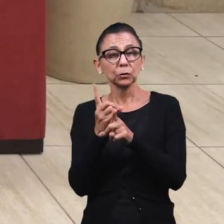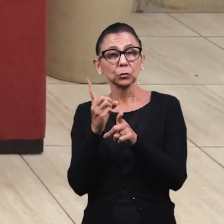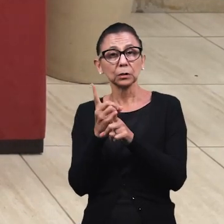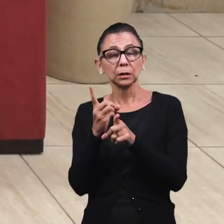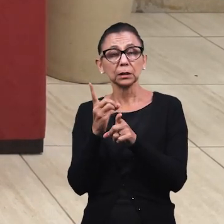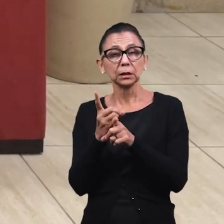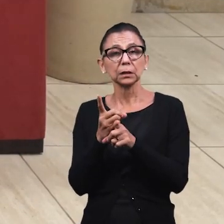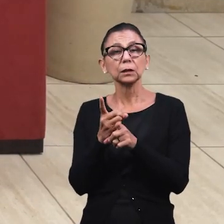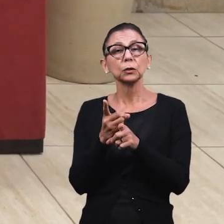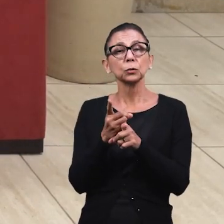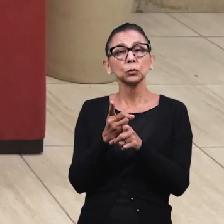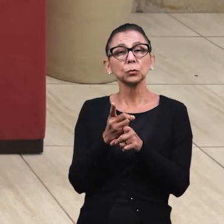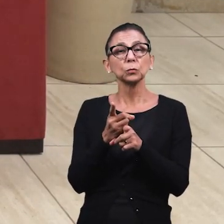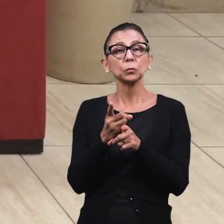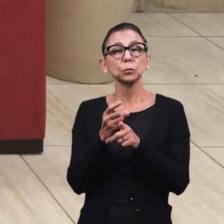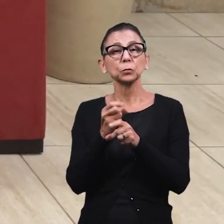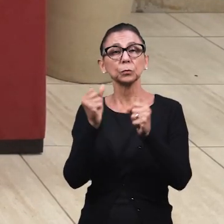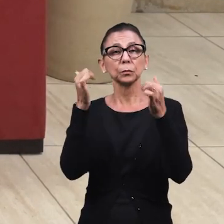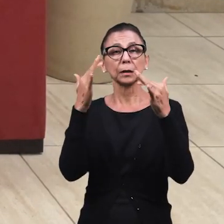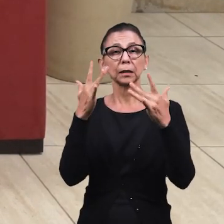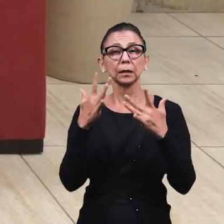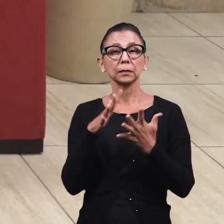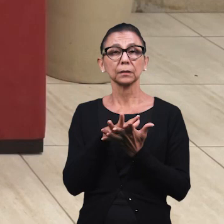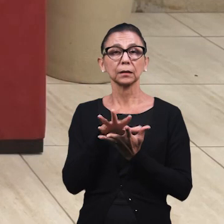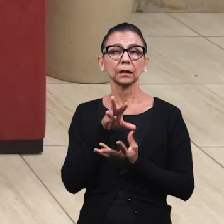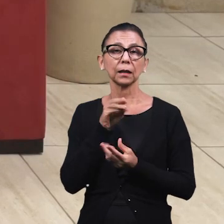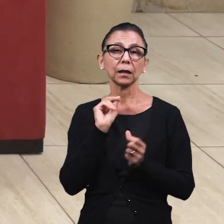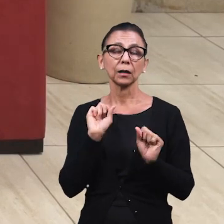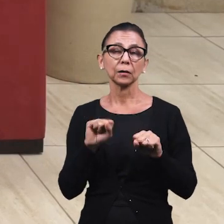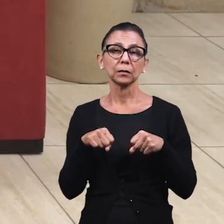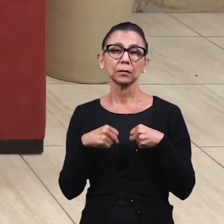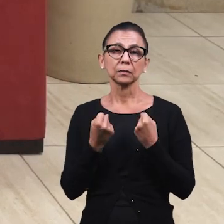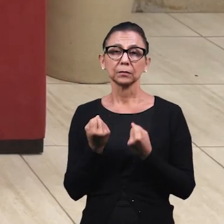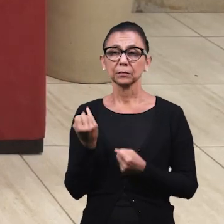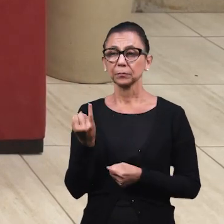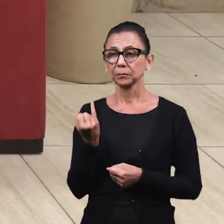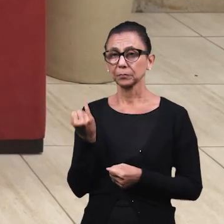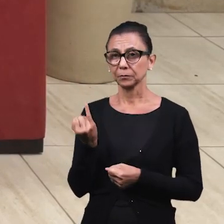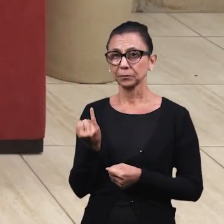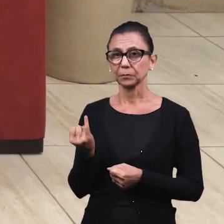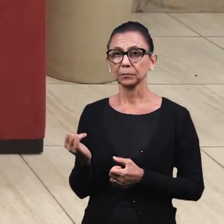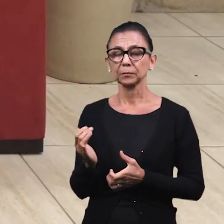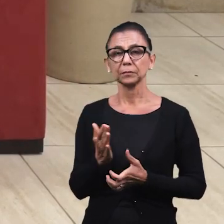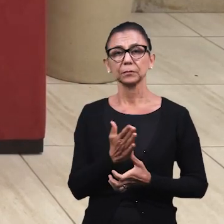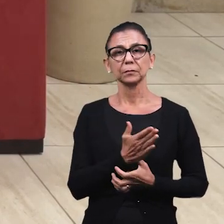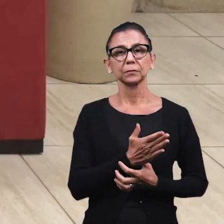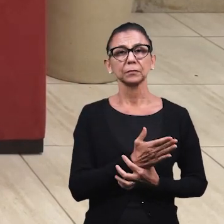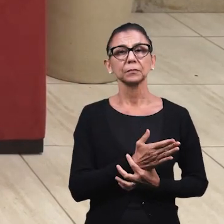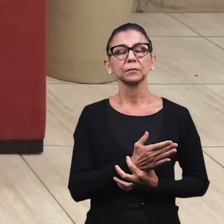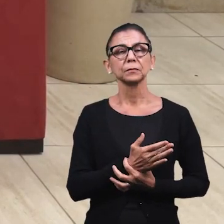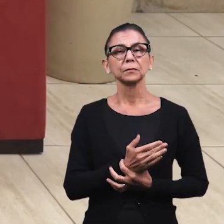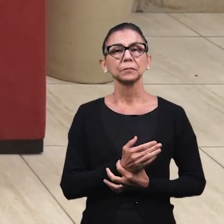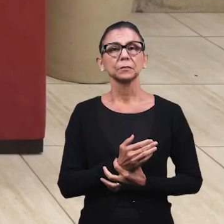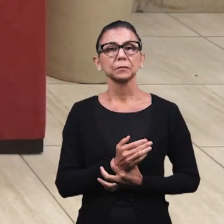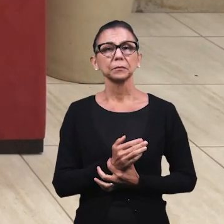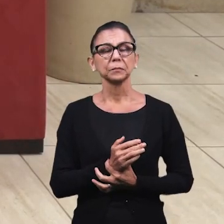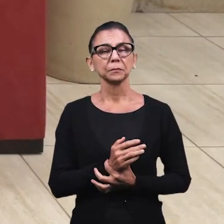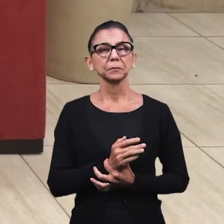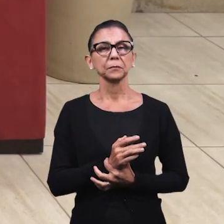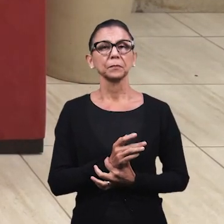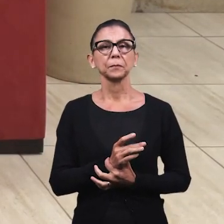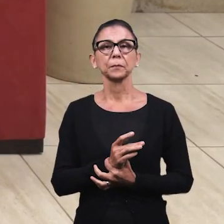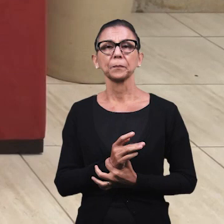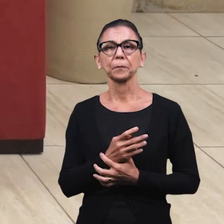mais subsídios que alimentam a nossa alma, não é verdade? Isso é muito importante. É importante, né? A alma vai